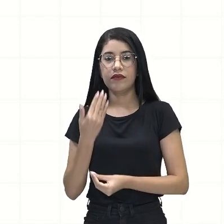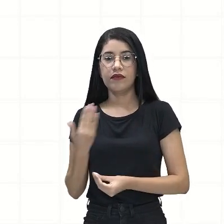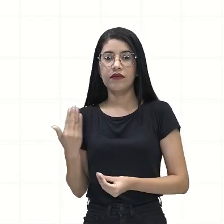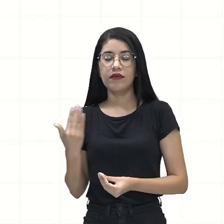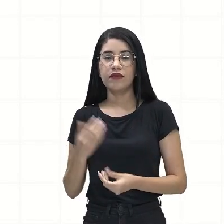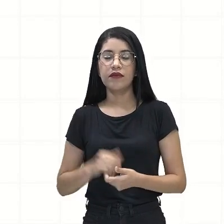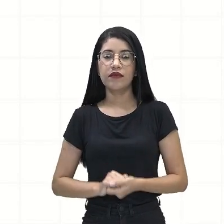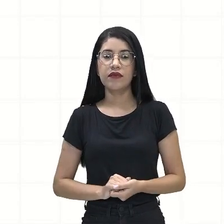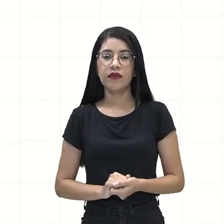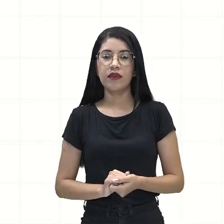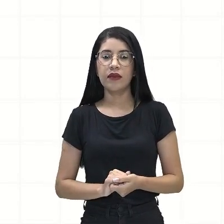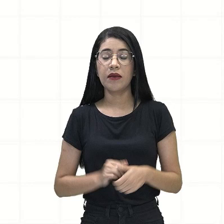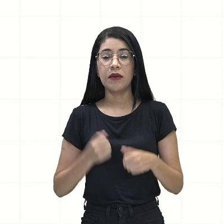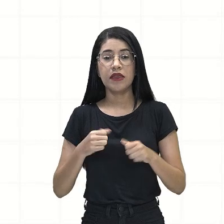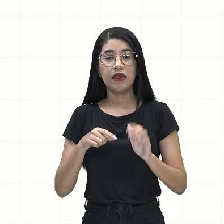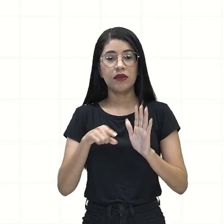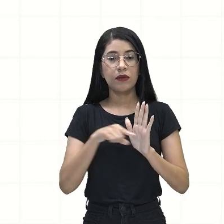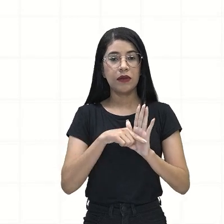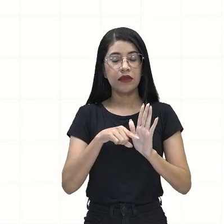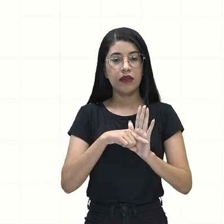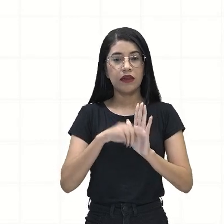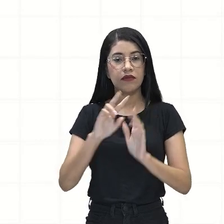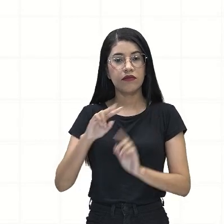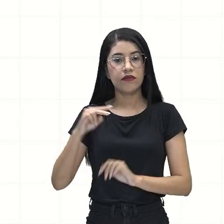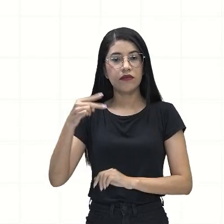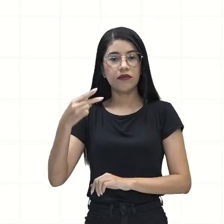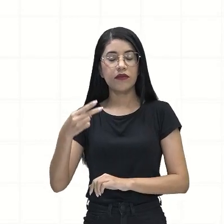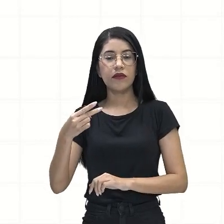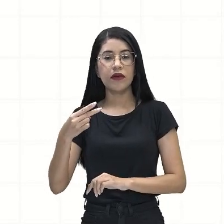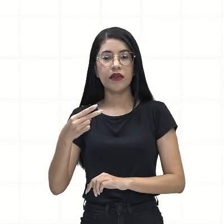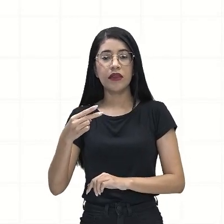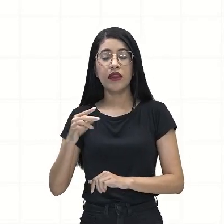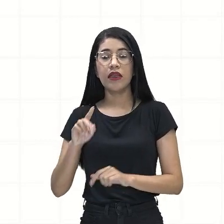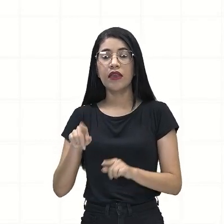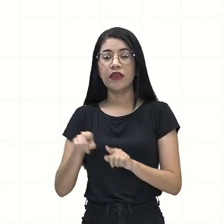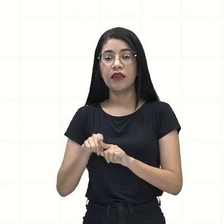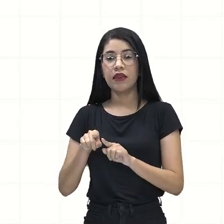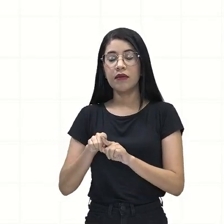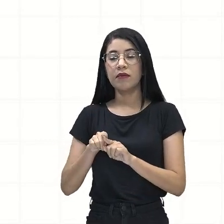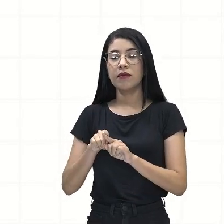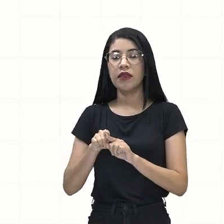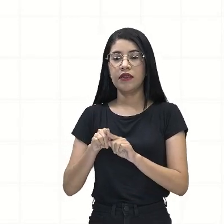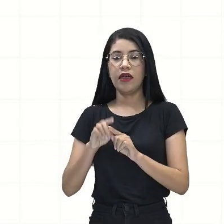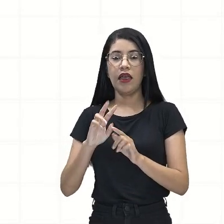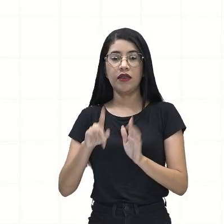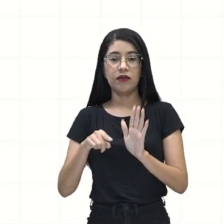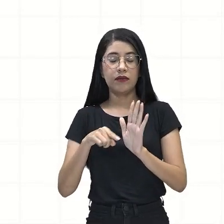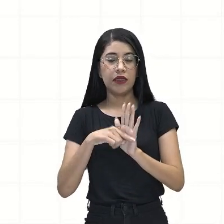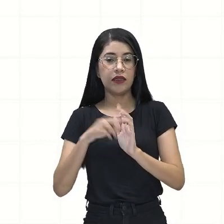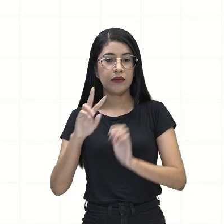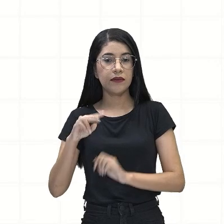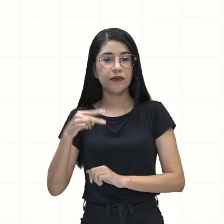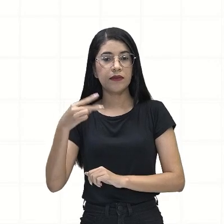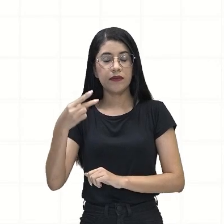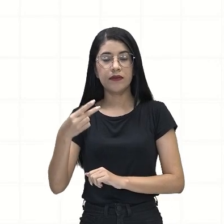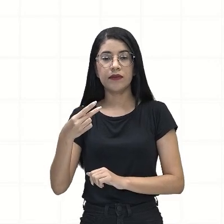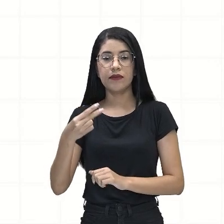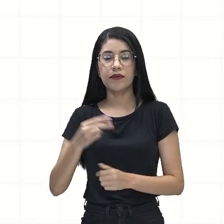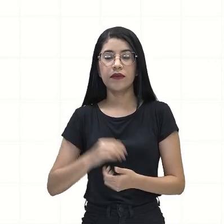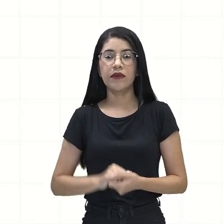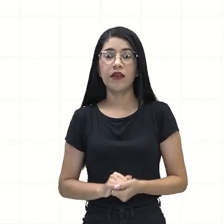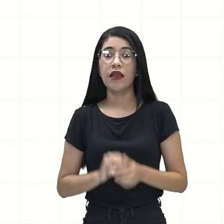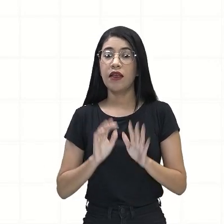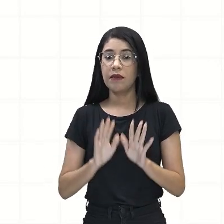essa subtração elevada ao quadrado e depois essa subtração elevada ao quadrado. Mas